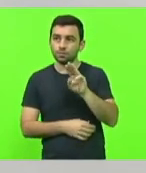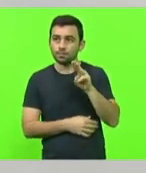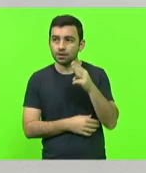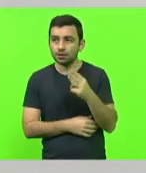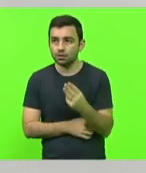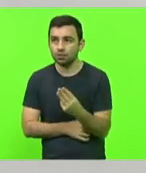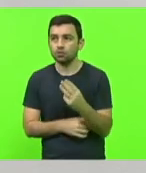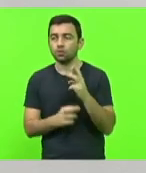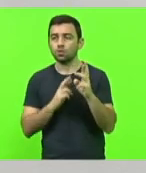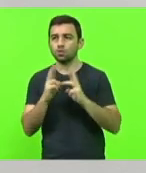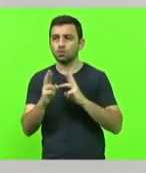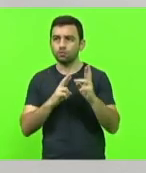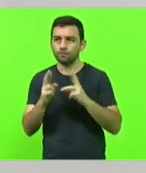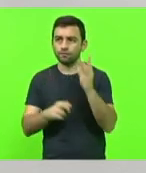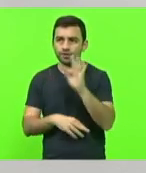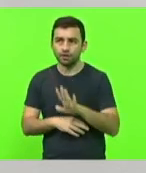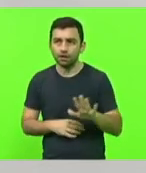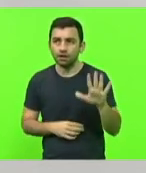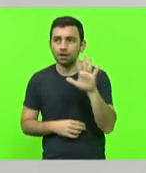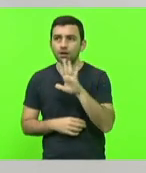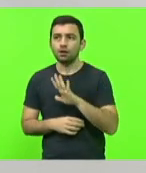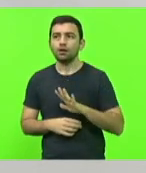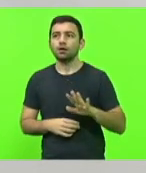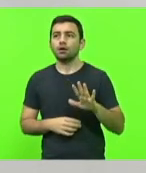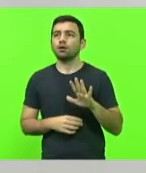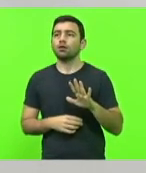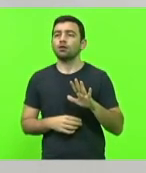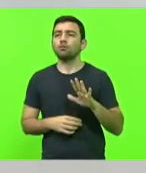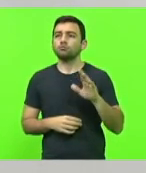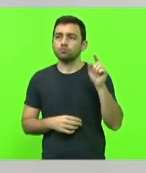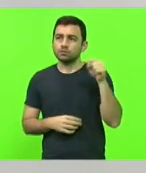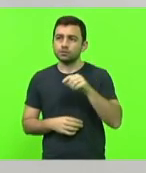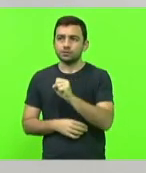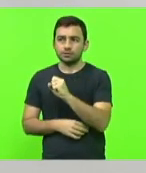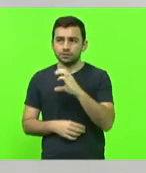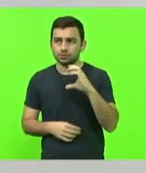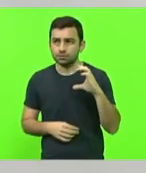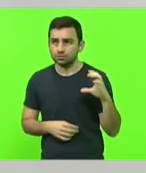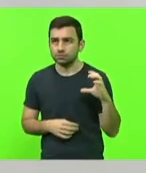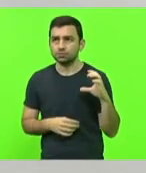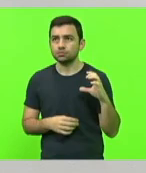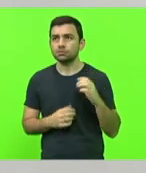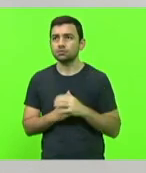nas rodovias federais que cortam Santa Catarina, e para que os nossos